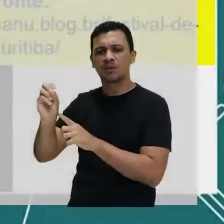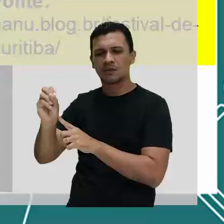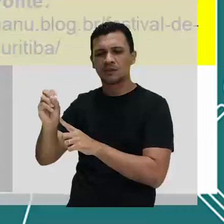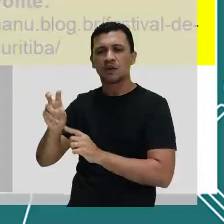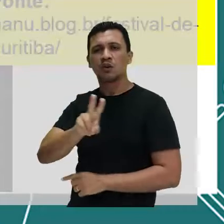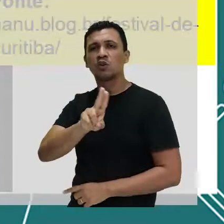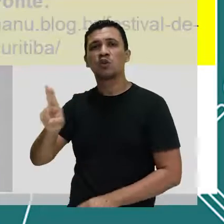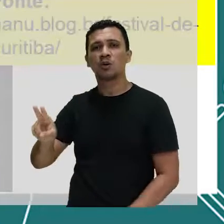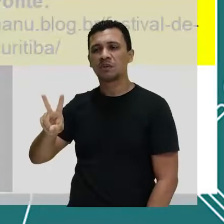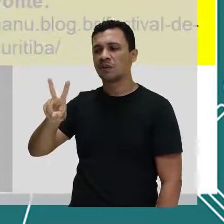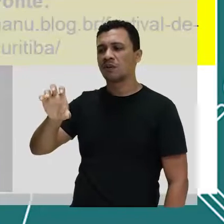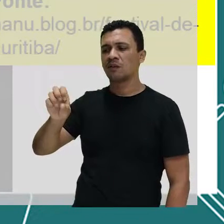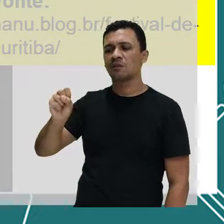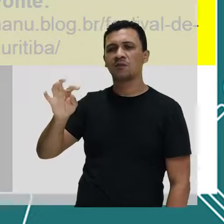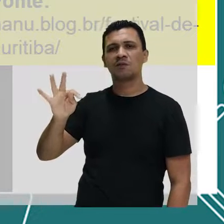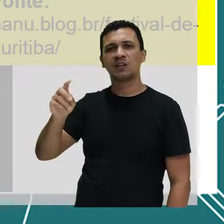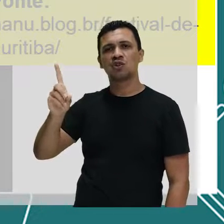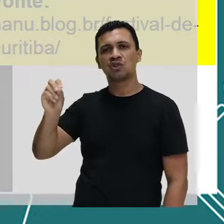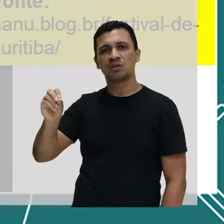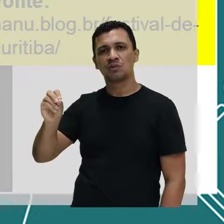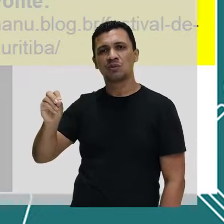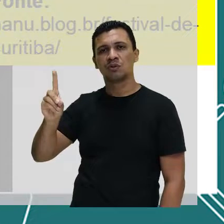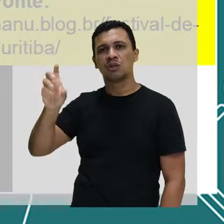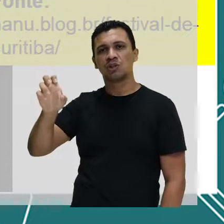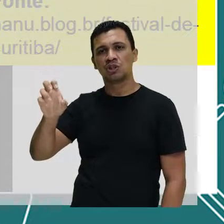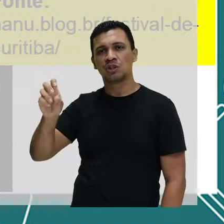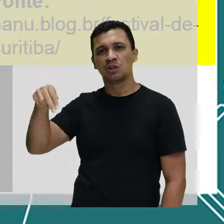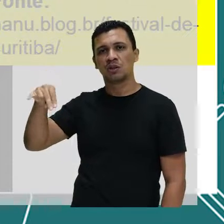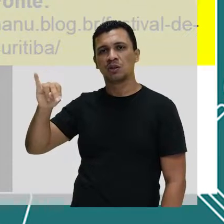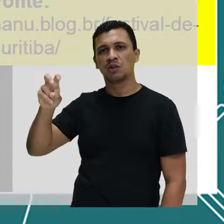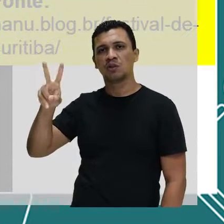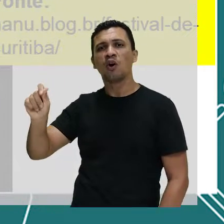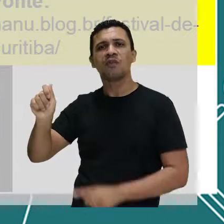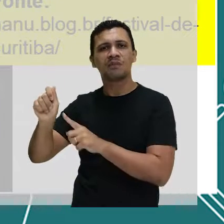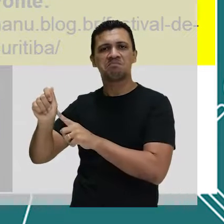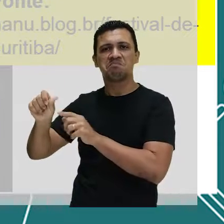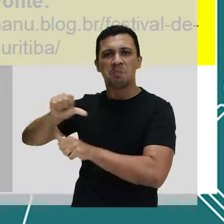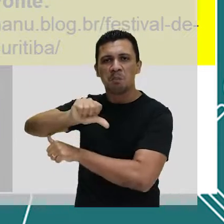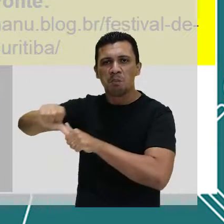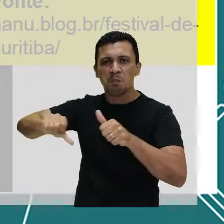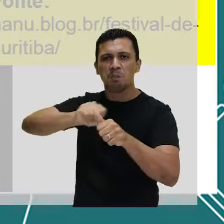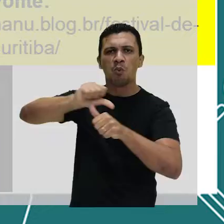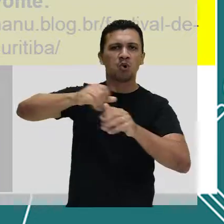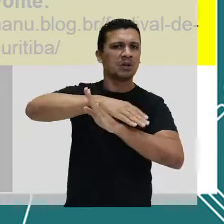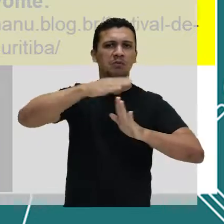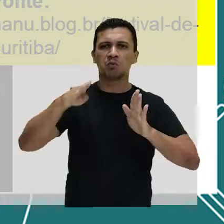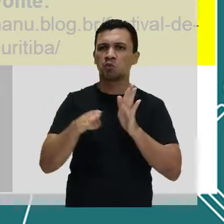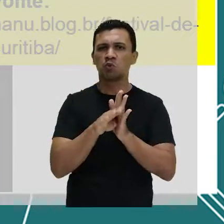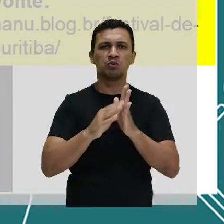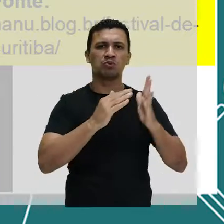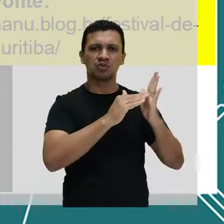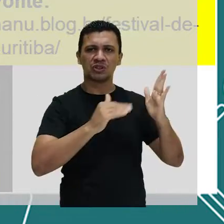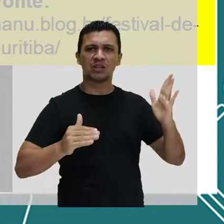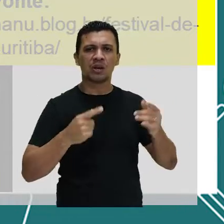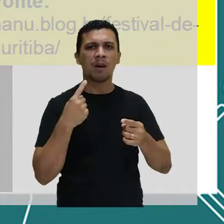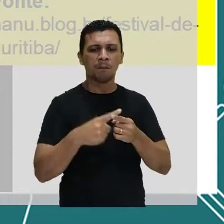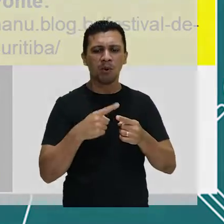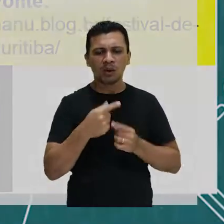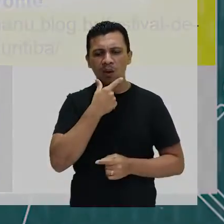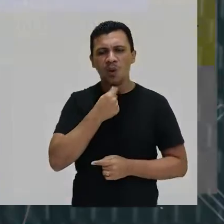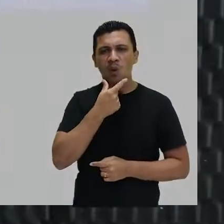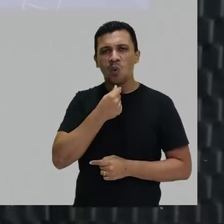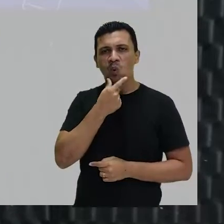Vestido de Noiva. Bom, essa peça, ela quebra com todos os paradigmas, porque um diretor polonês